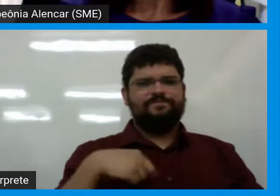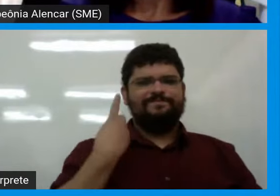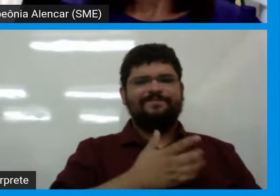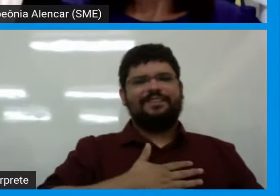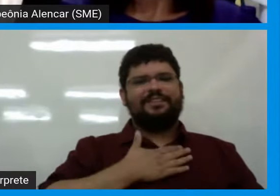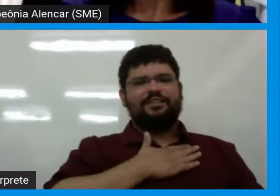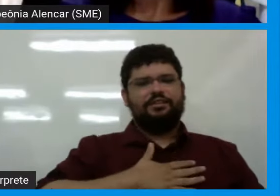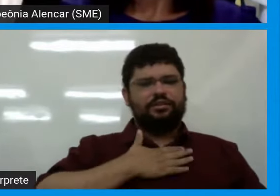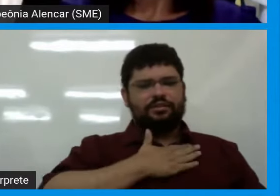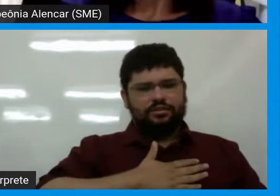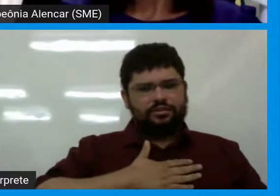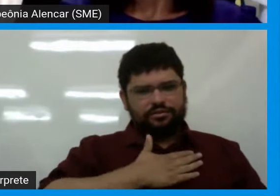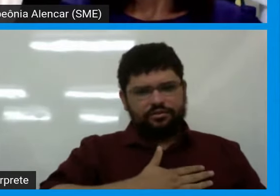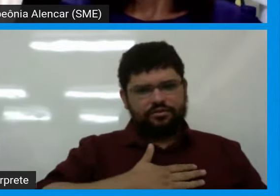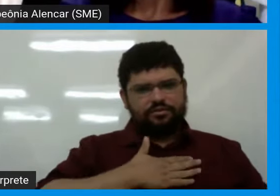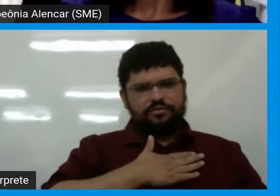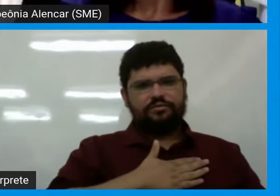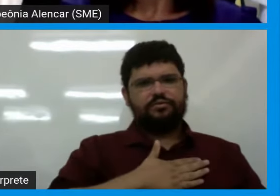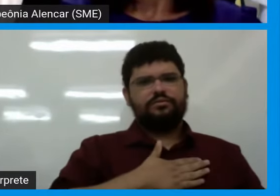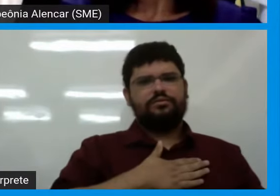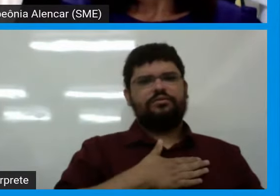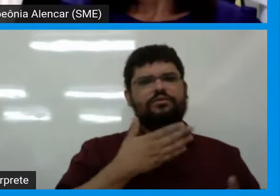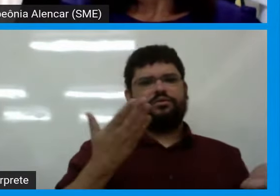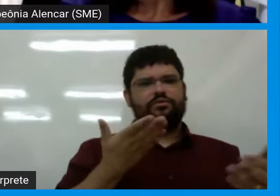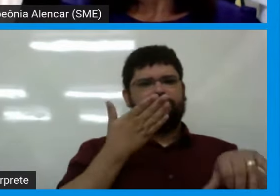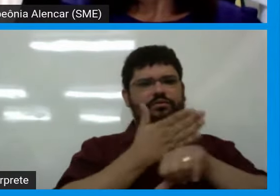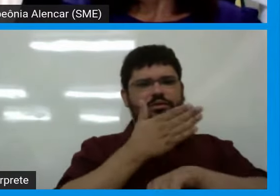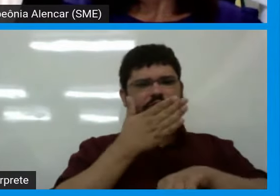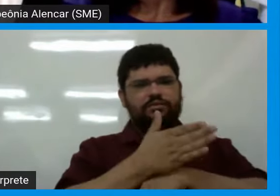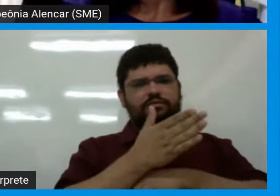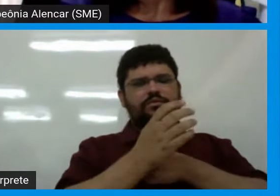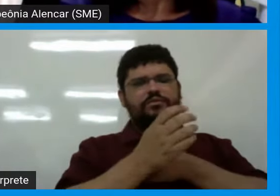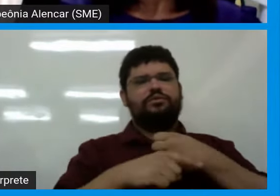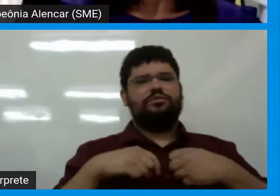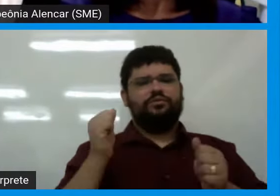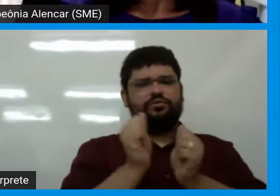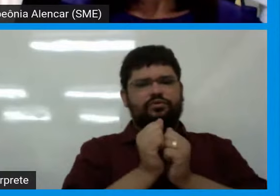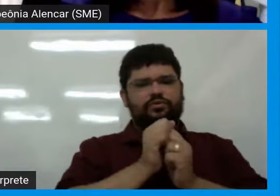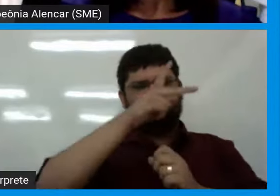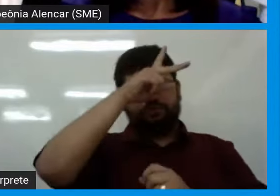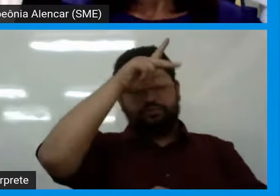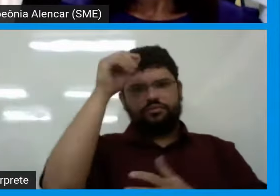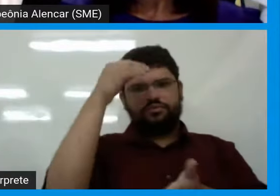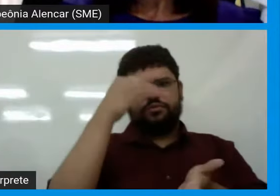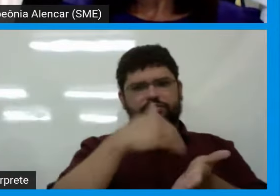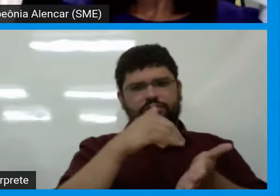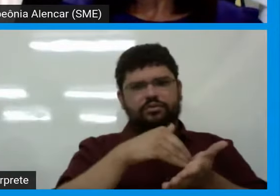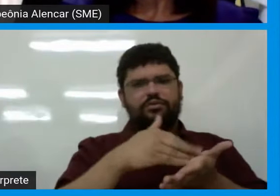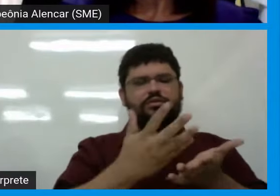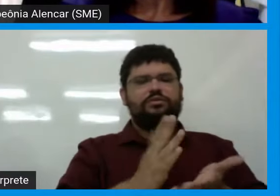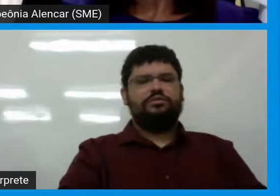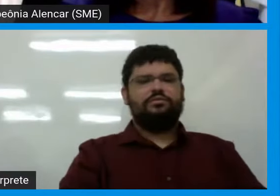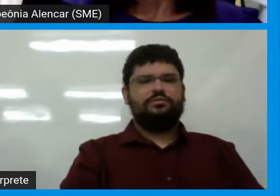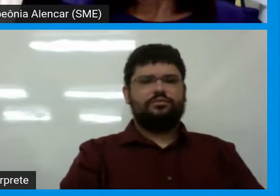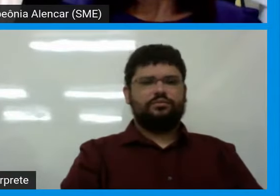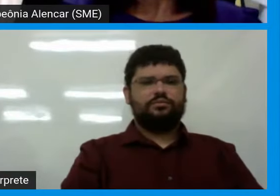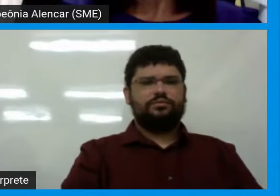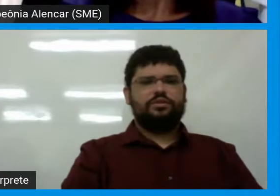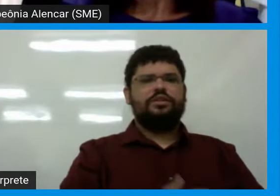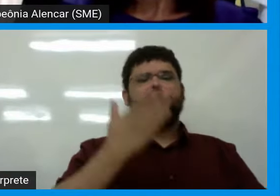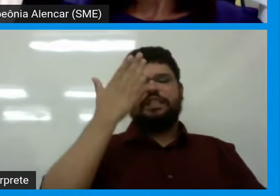tê-lo conosco nessa jornada pedagógica 2021 da Rede Municipal de Ensino. Sei que dará uma